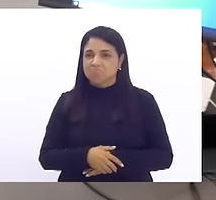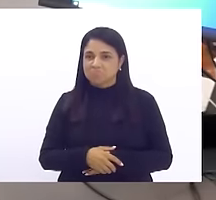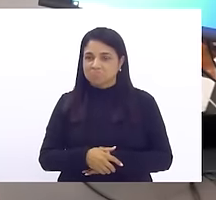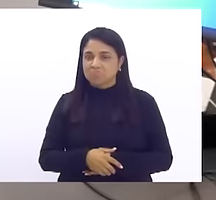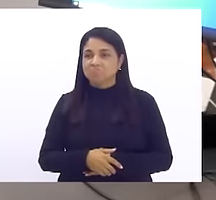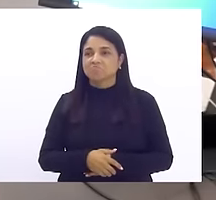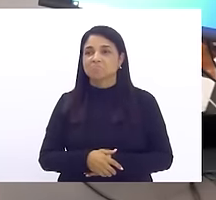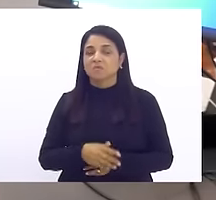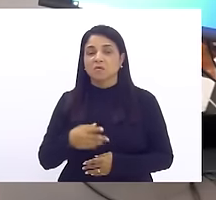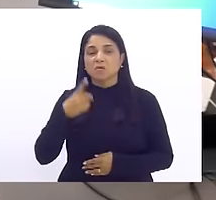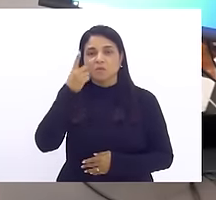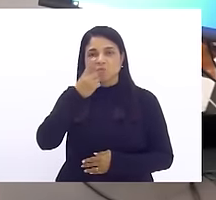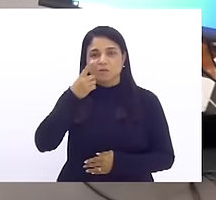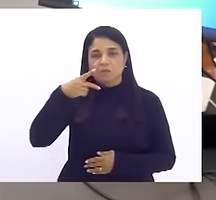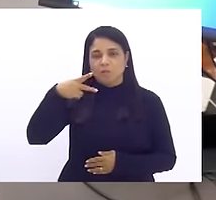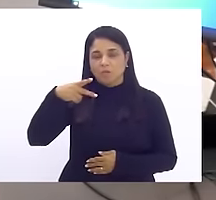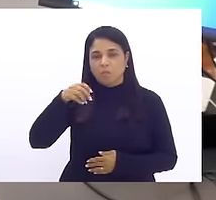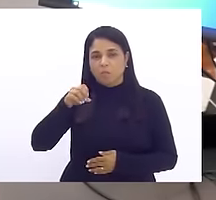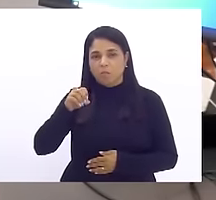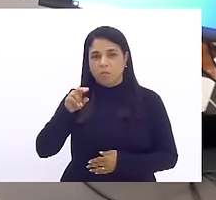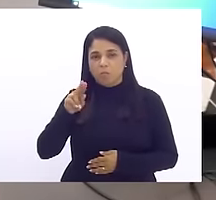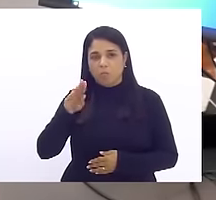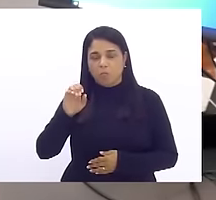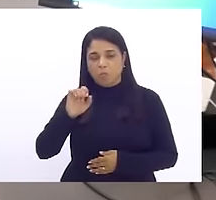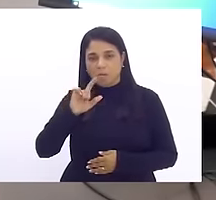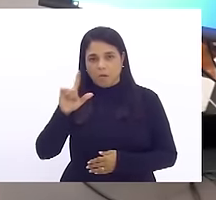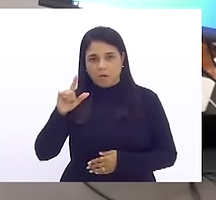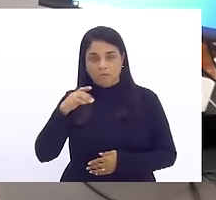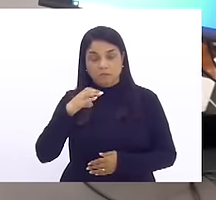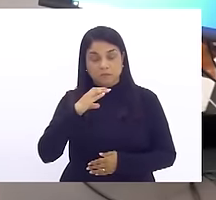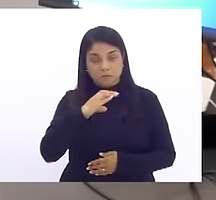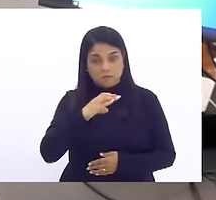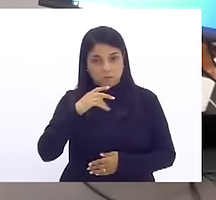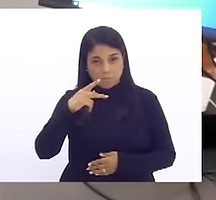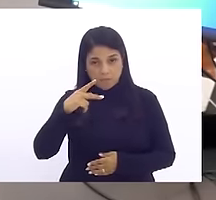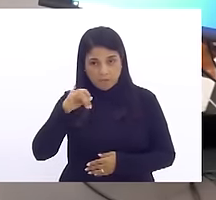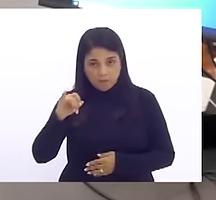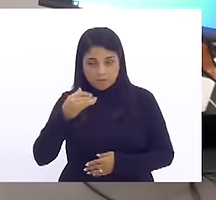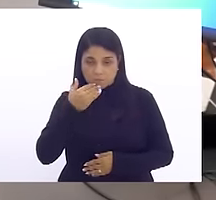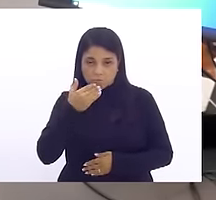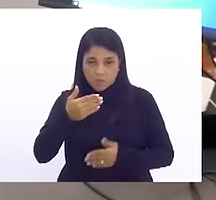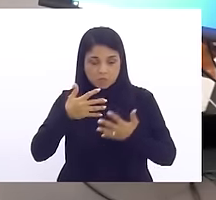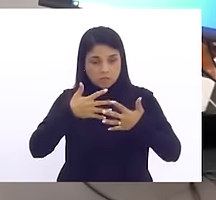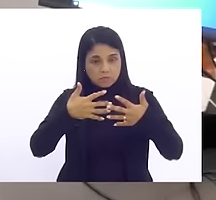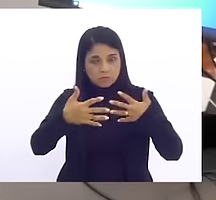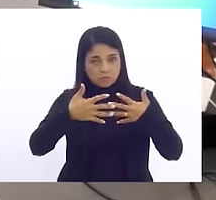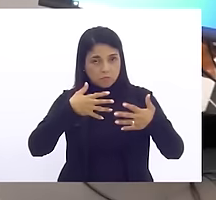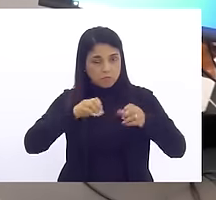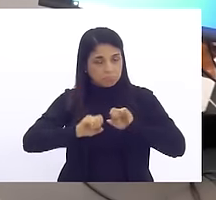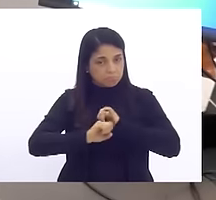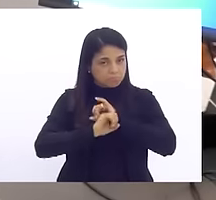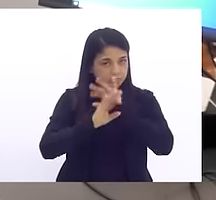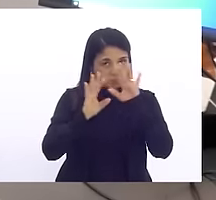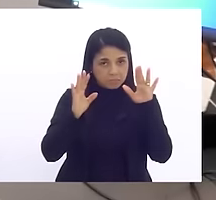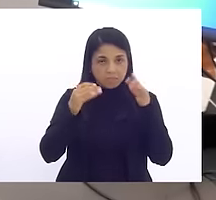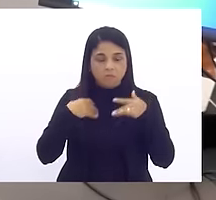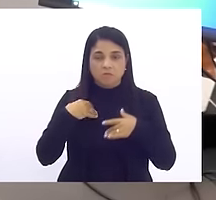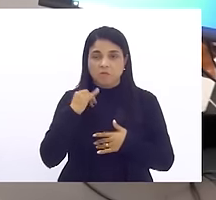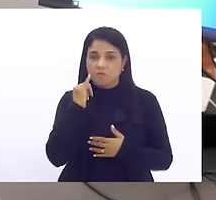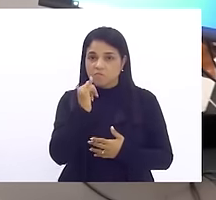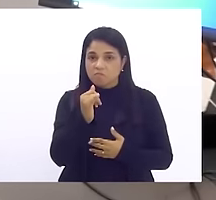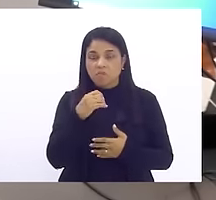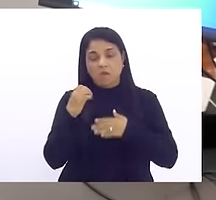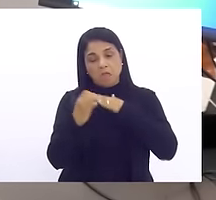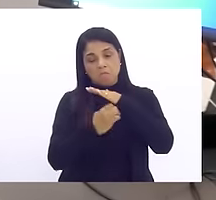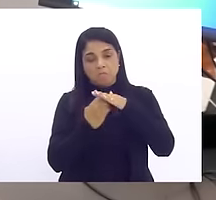Rodrigo eu o intuito da CPI né transparência esclarecer os fatos mas infelizmente a empresa se